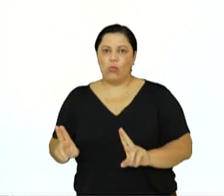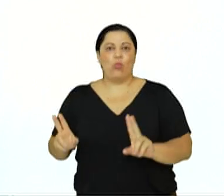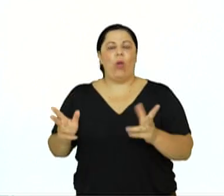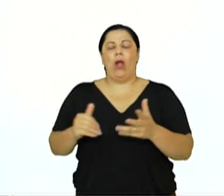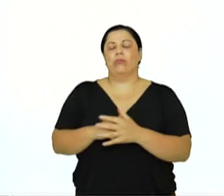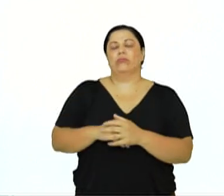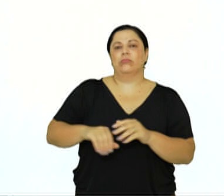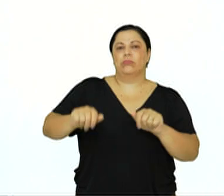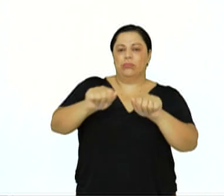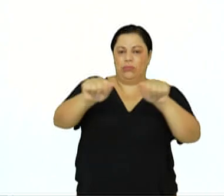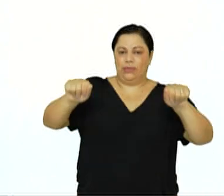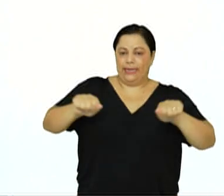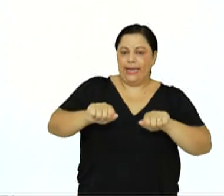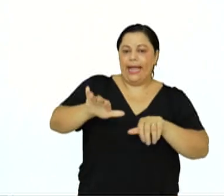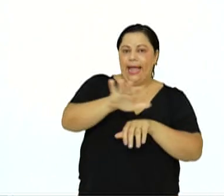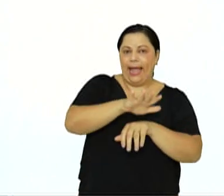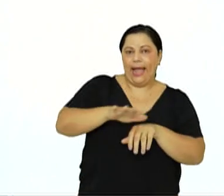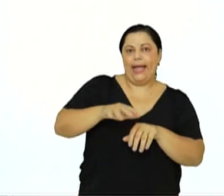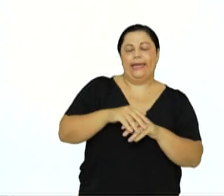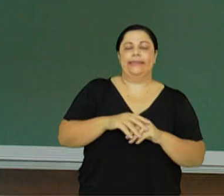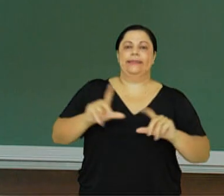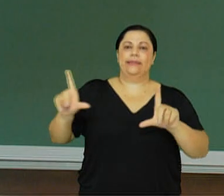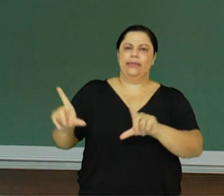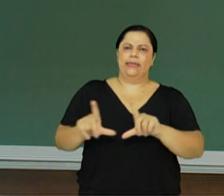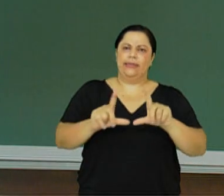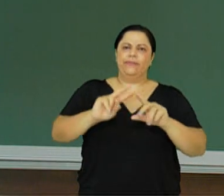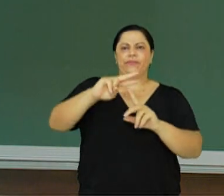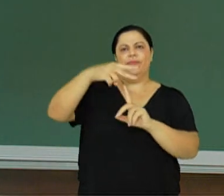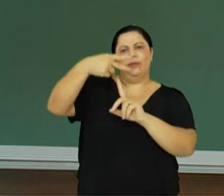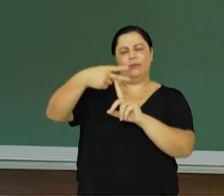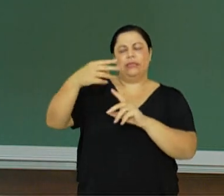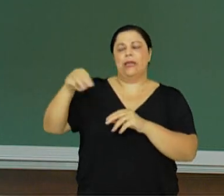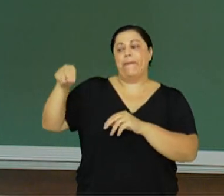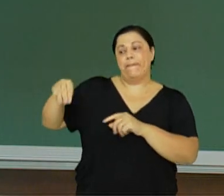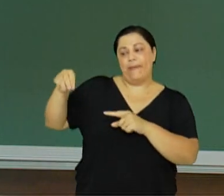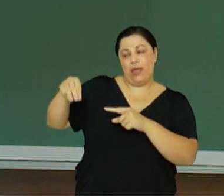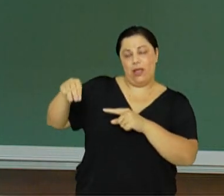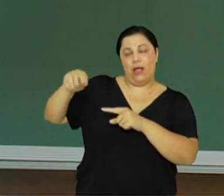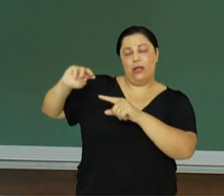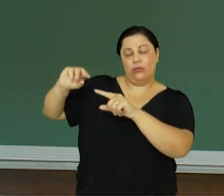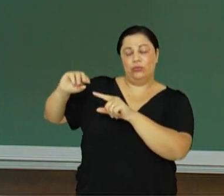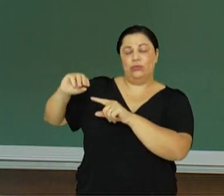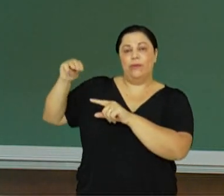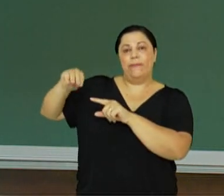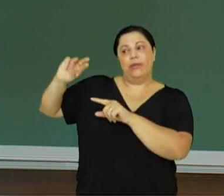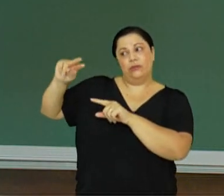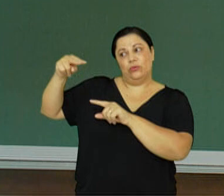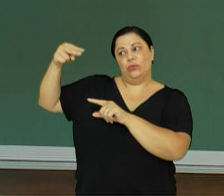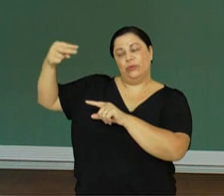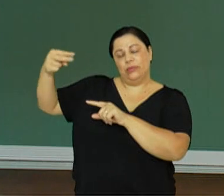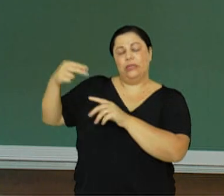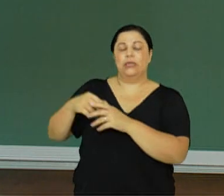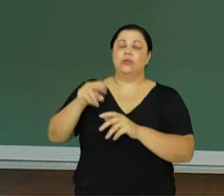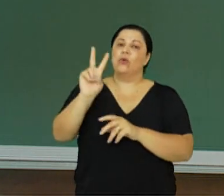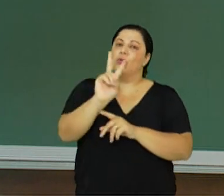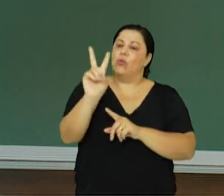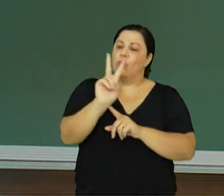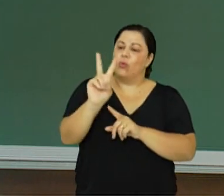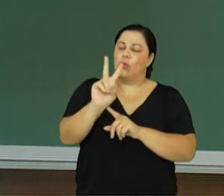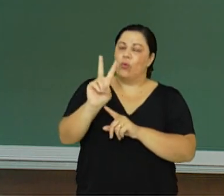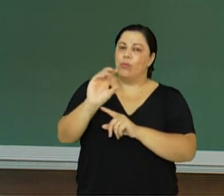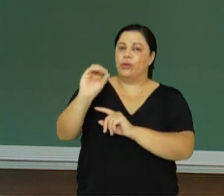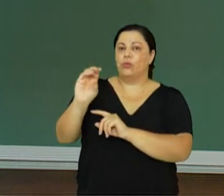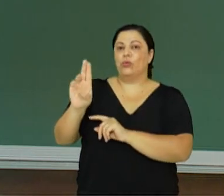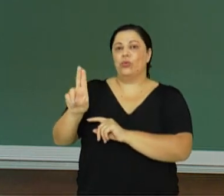trabalha com área, centímetros ao quadrado. Se tiver em metro, metro quadrado para a área e volume, metro cúbico.